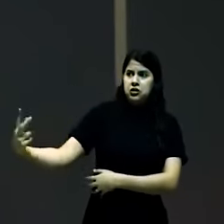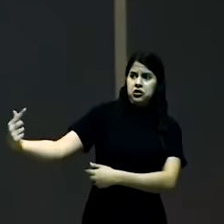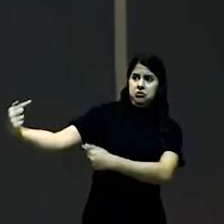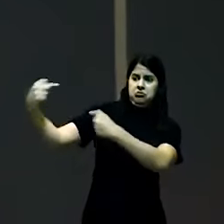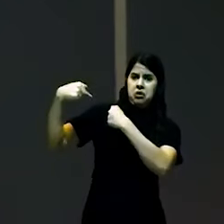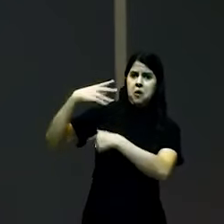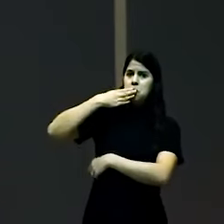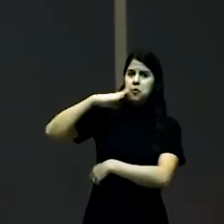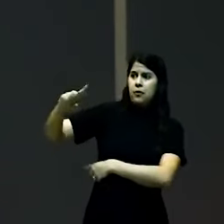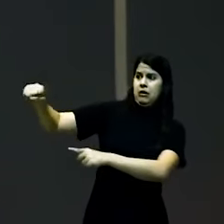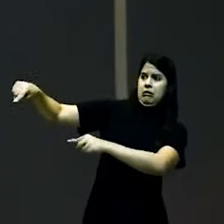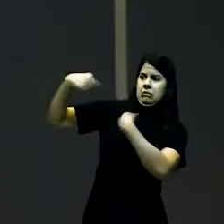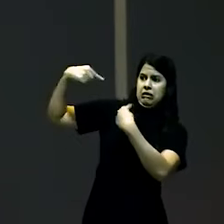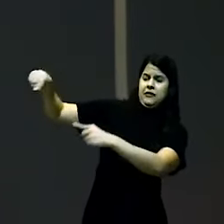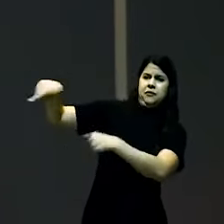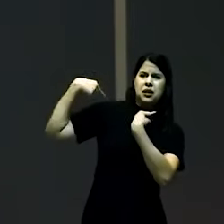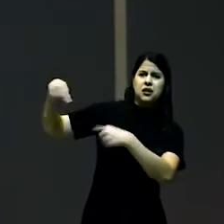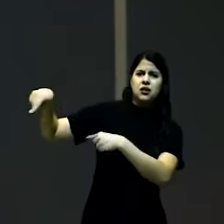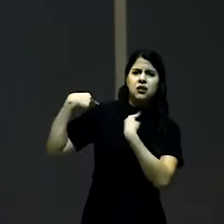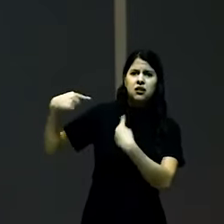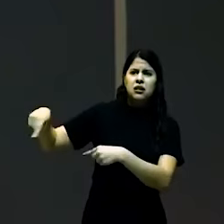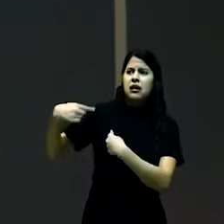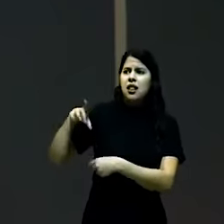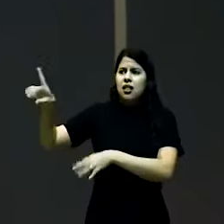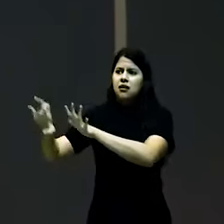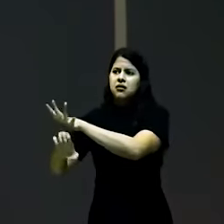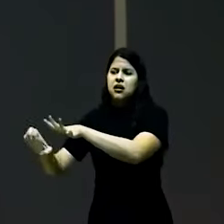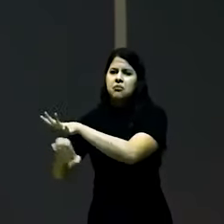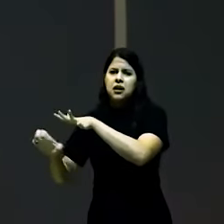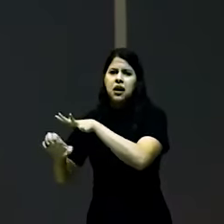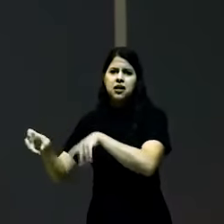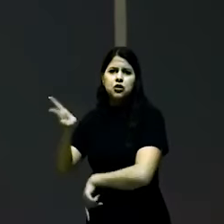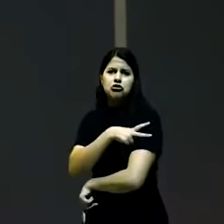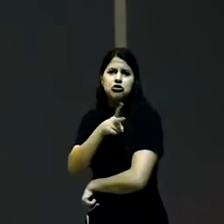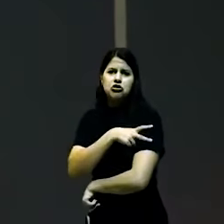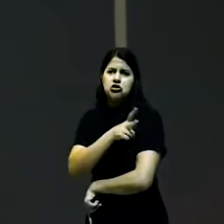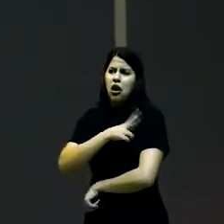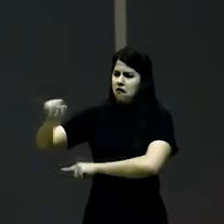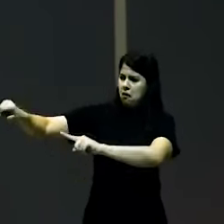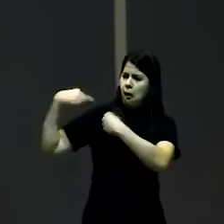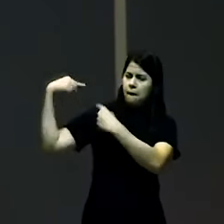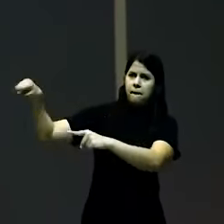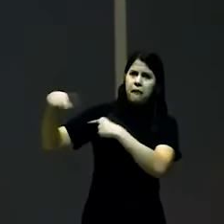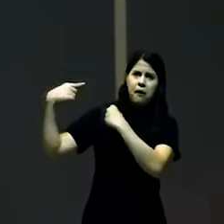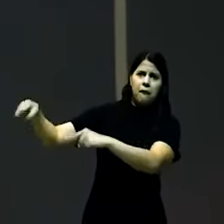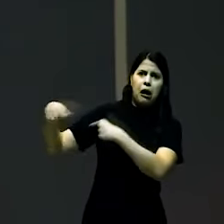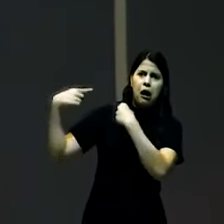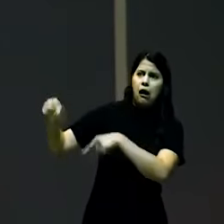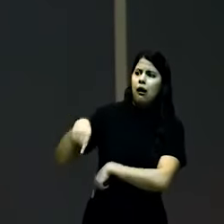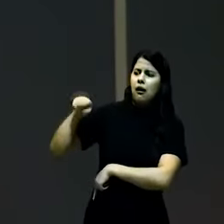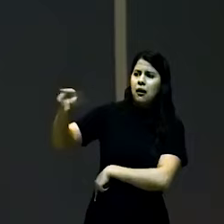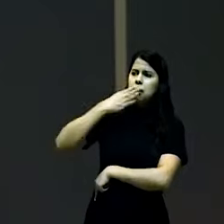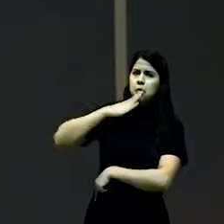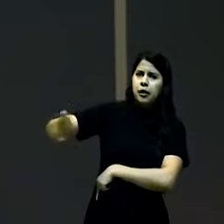Ele tem poder para fazer isso comigo. Lá na empresa, na onde eu trabalho, ele me disse